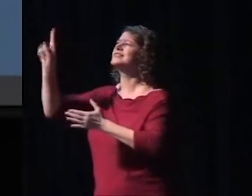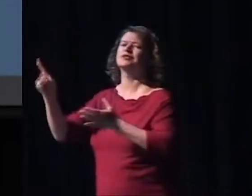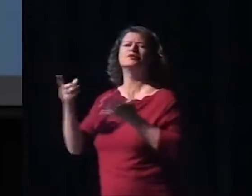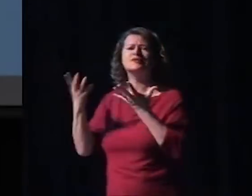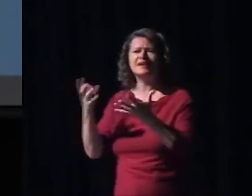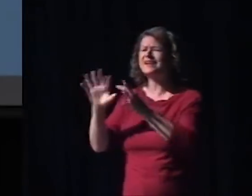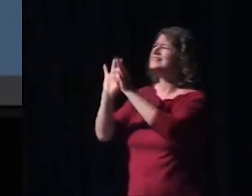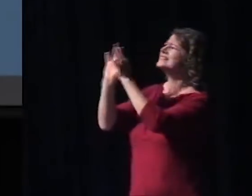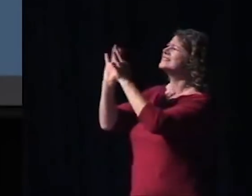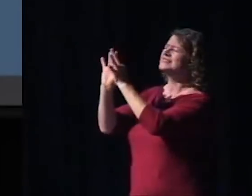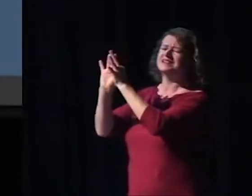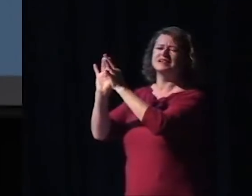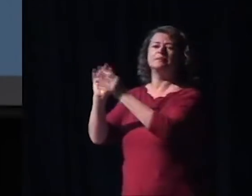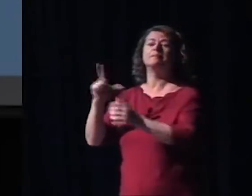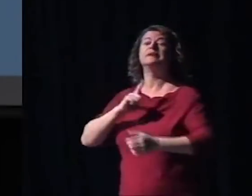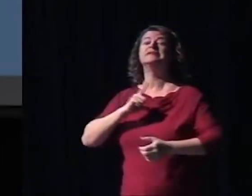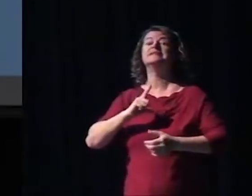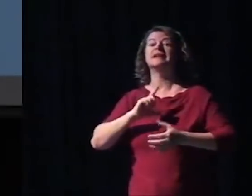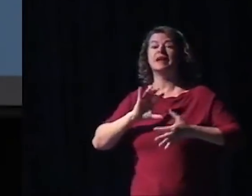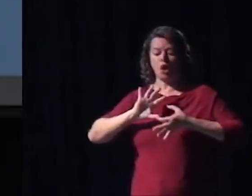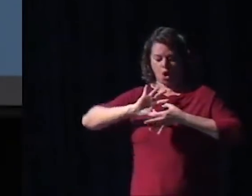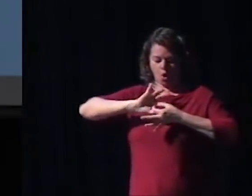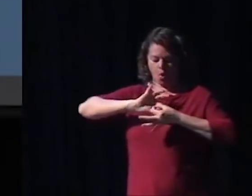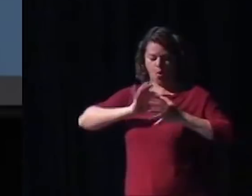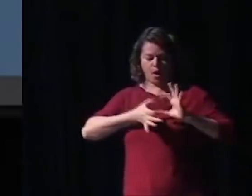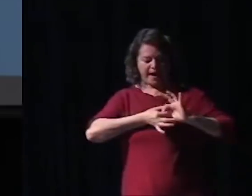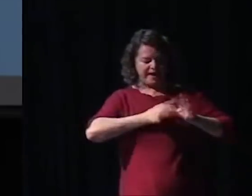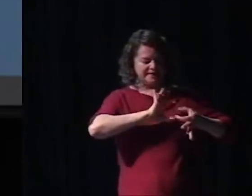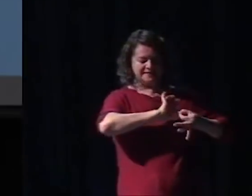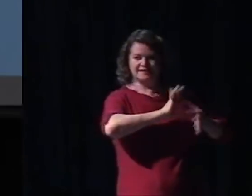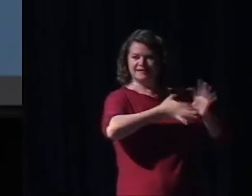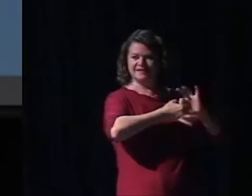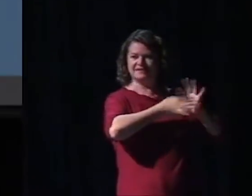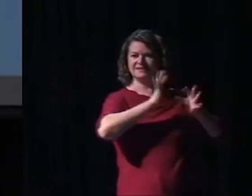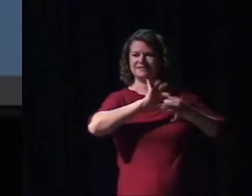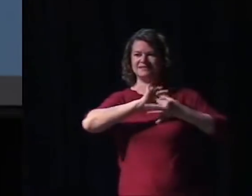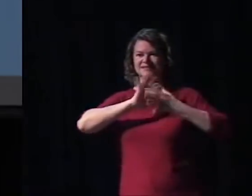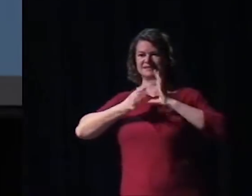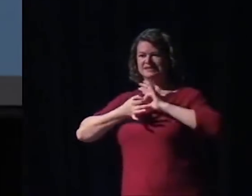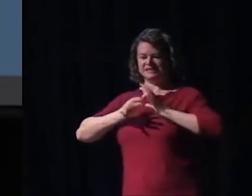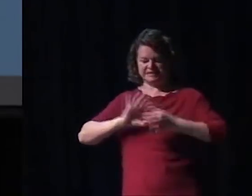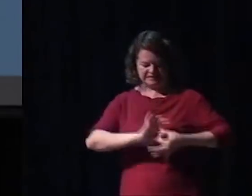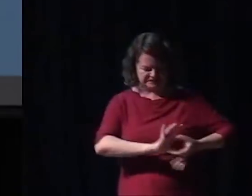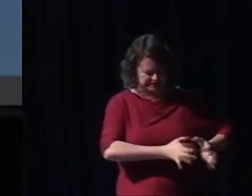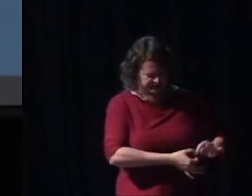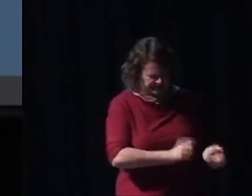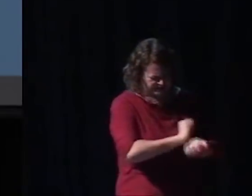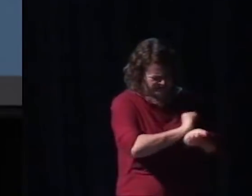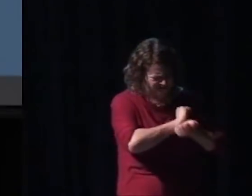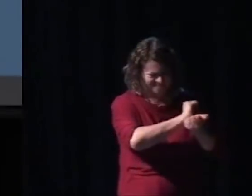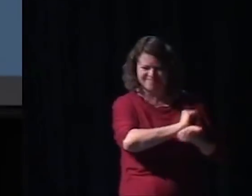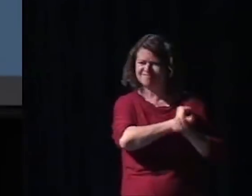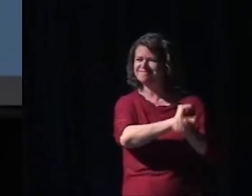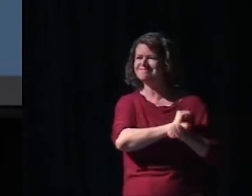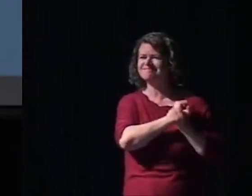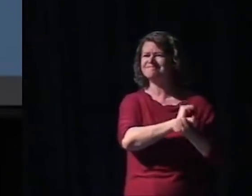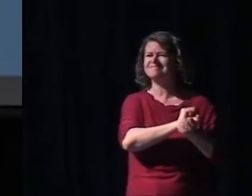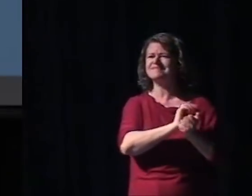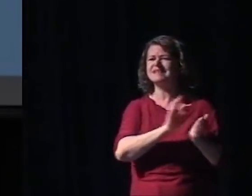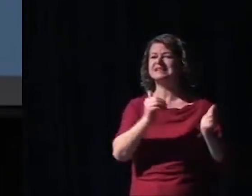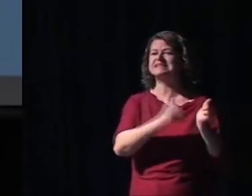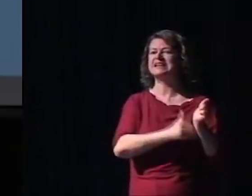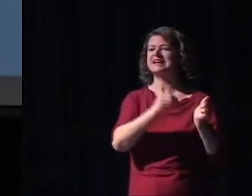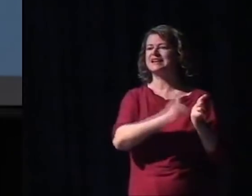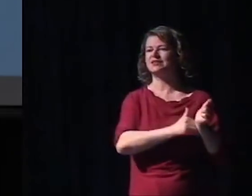algemas ocultas. E todo mundo fala, mas como foi que esse homem caiu?